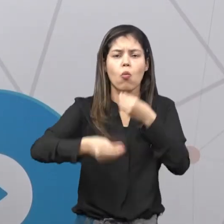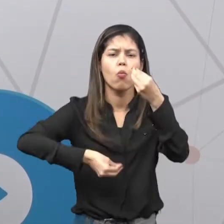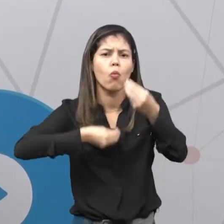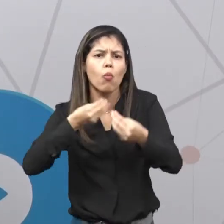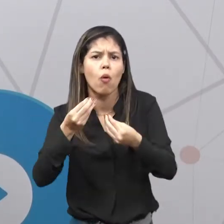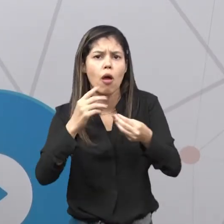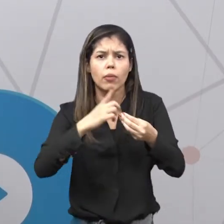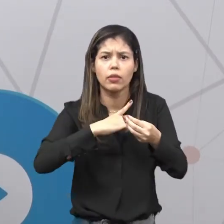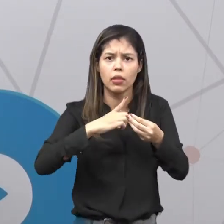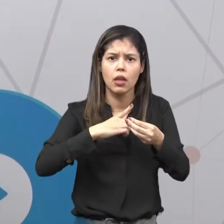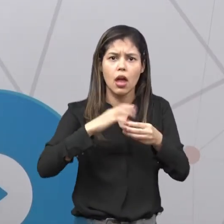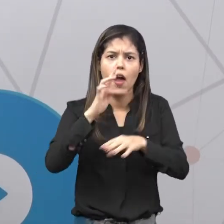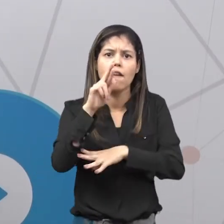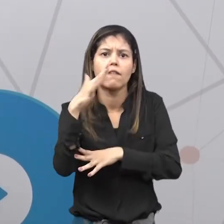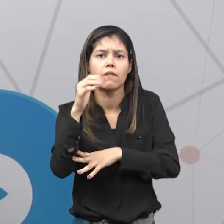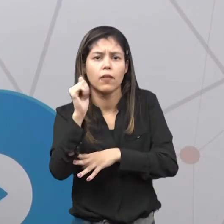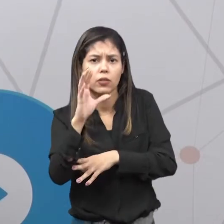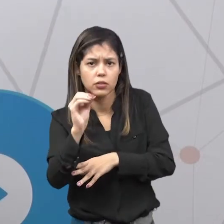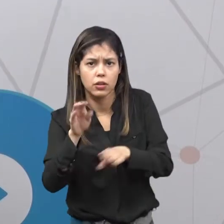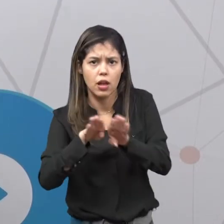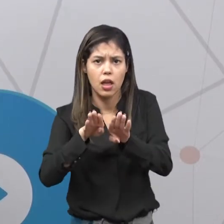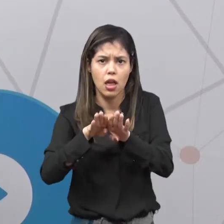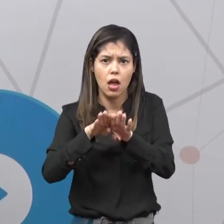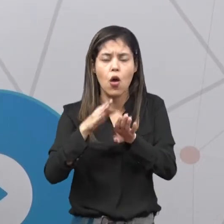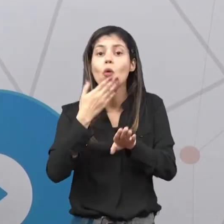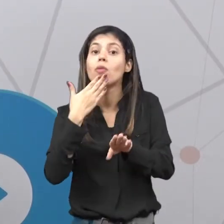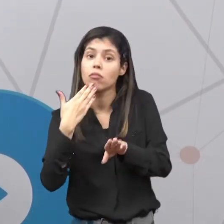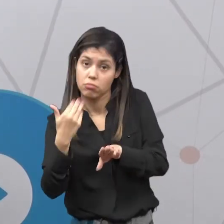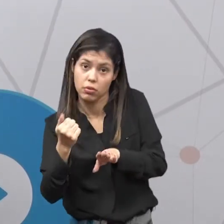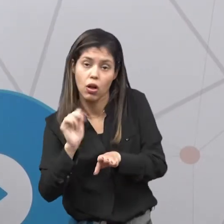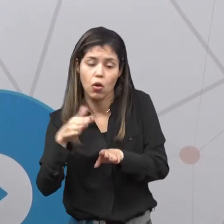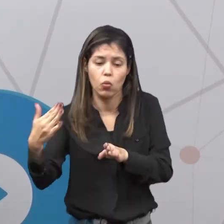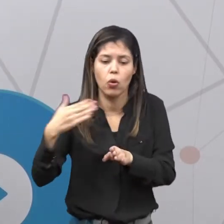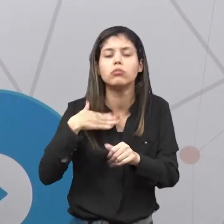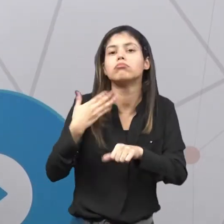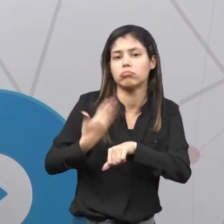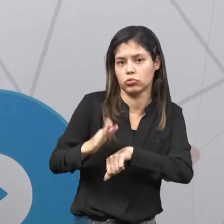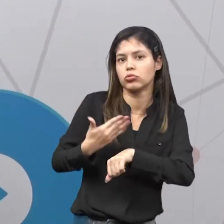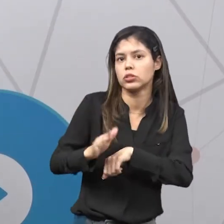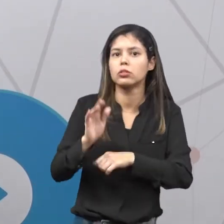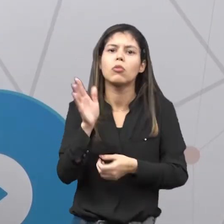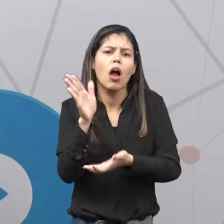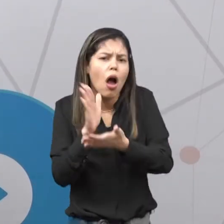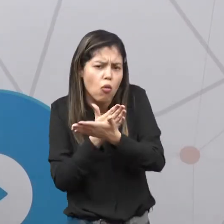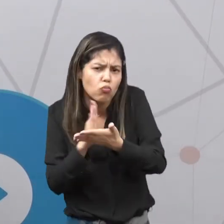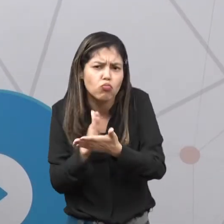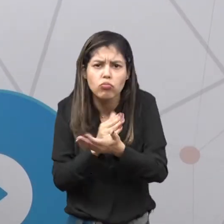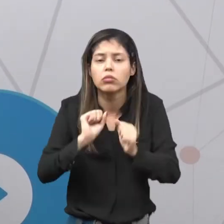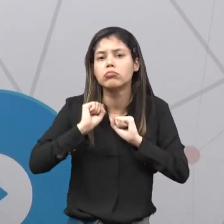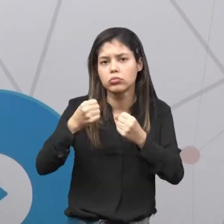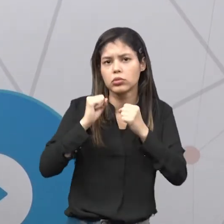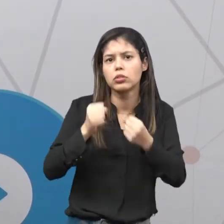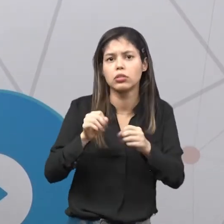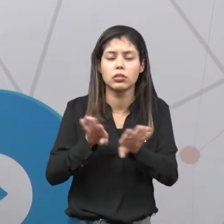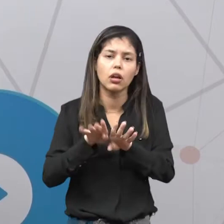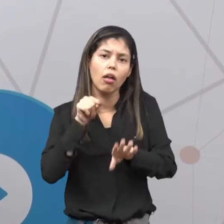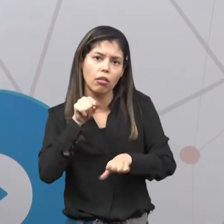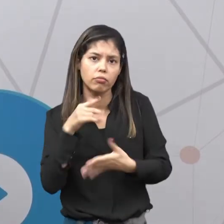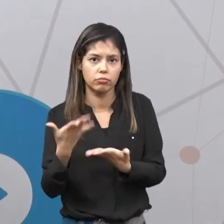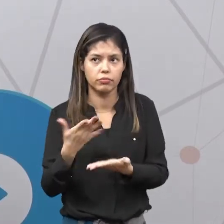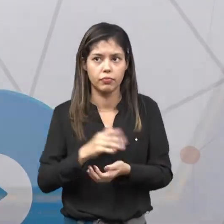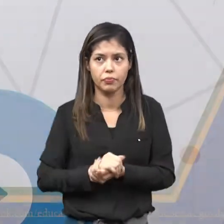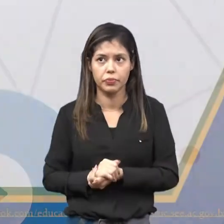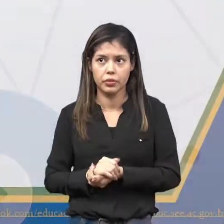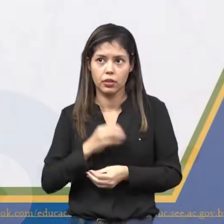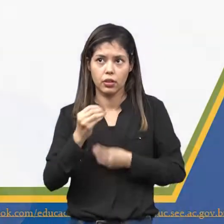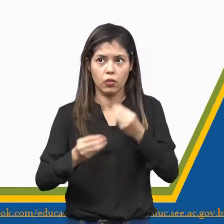como as nossas funções orgânicas elas podem melhorar quando nós praticamos alguma atividade física ou algum exercício físico.